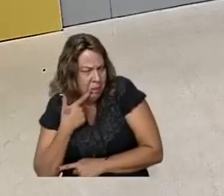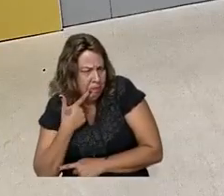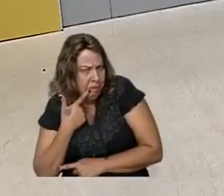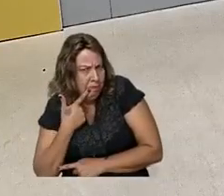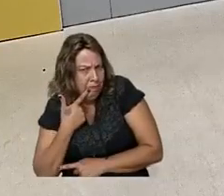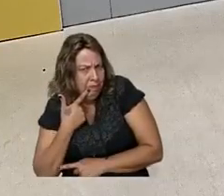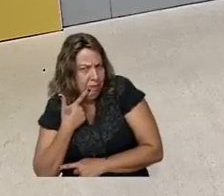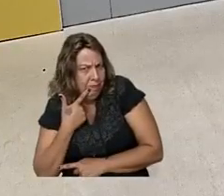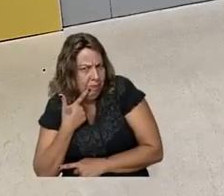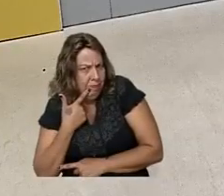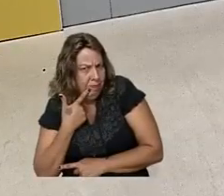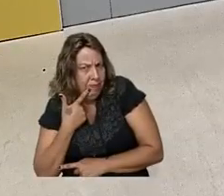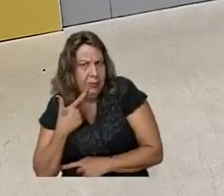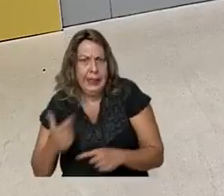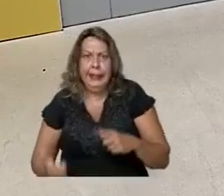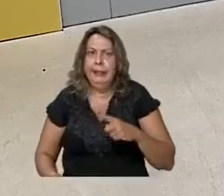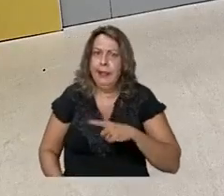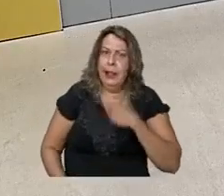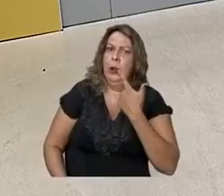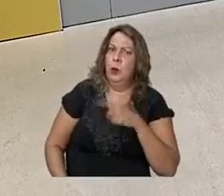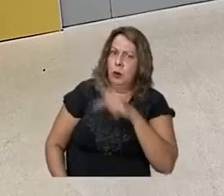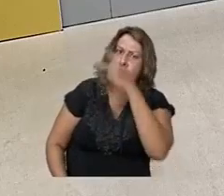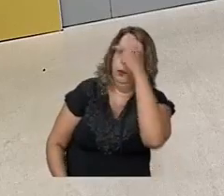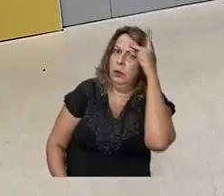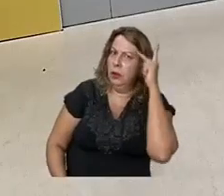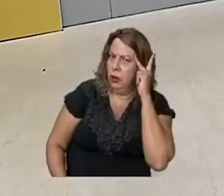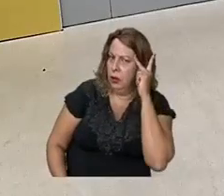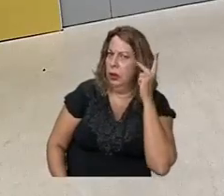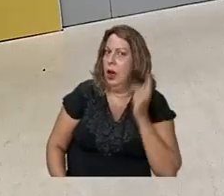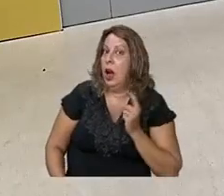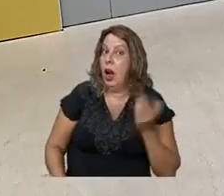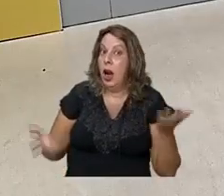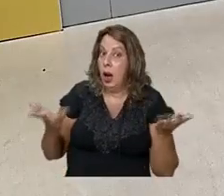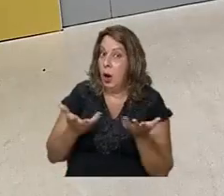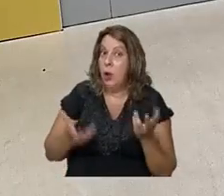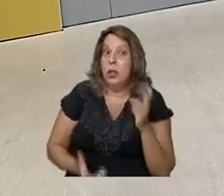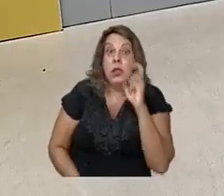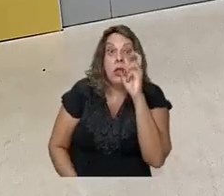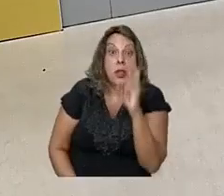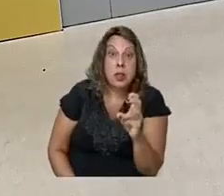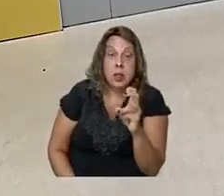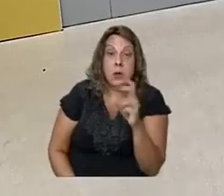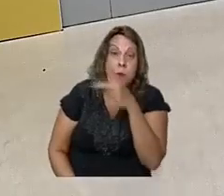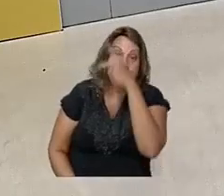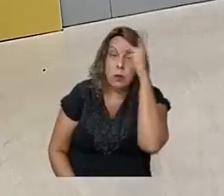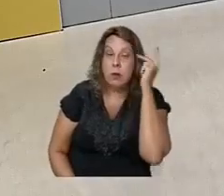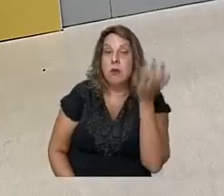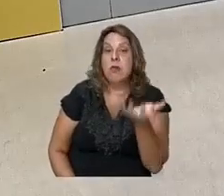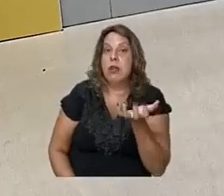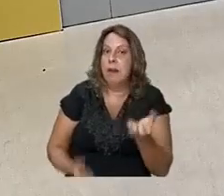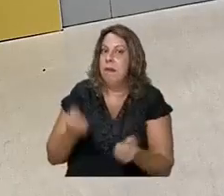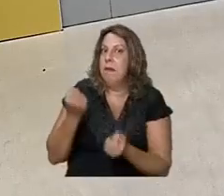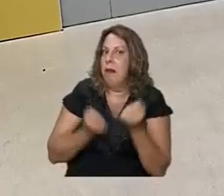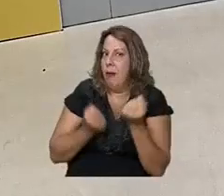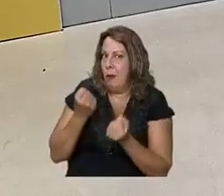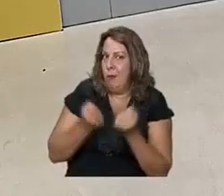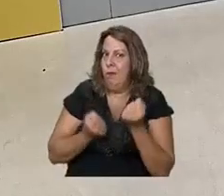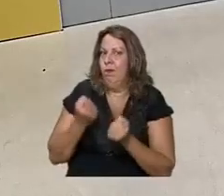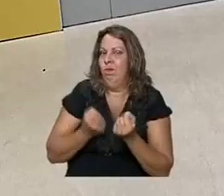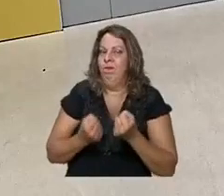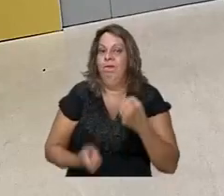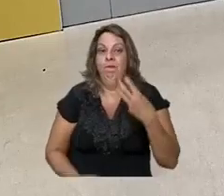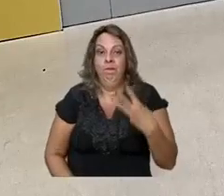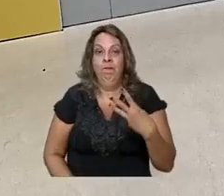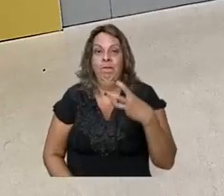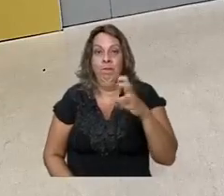não decide? Tem mais gente na disputa já, que já são 5 títulos querendo o carrão aí por uma bolinha,